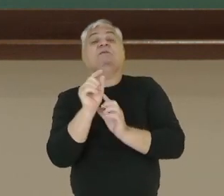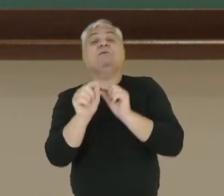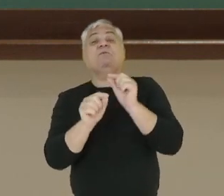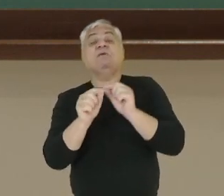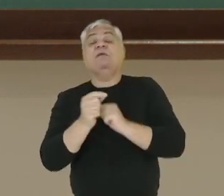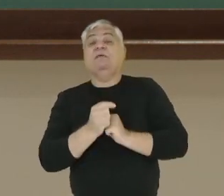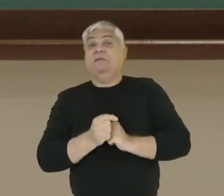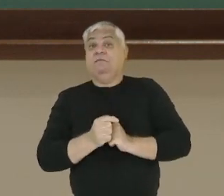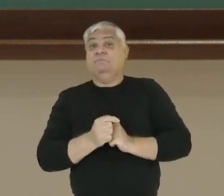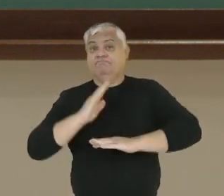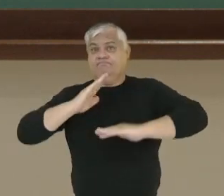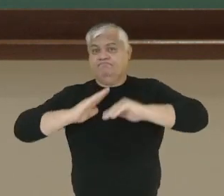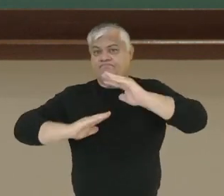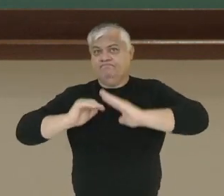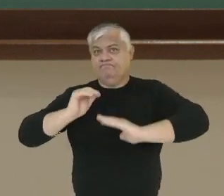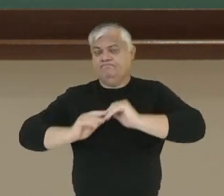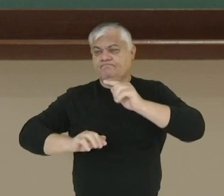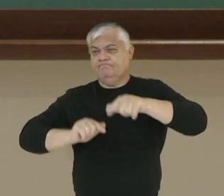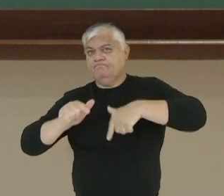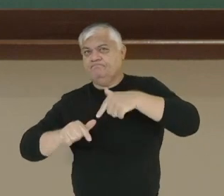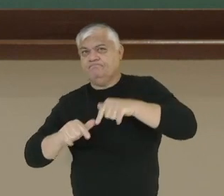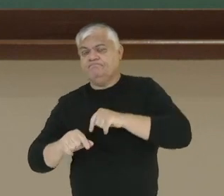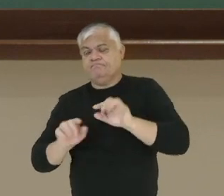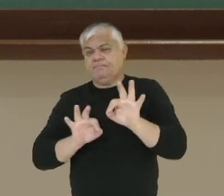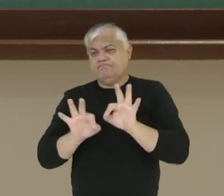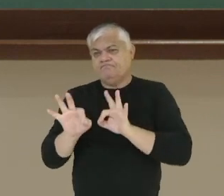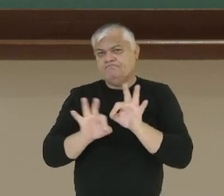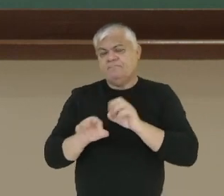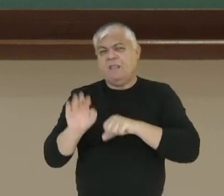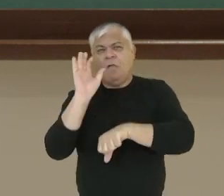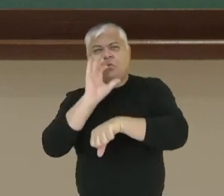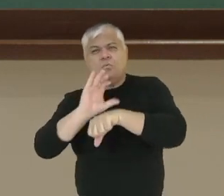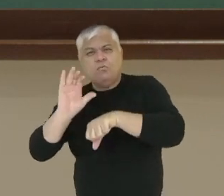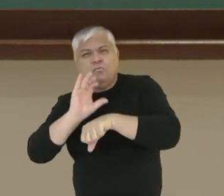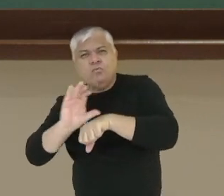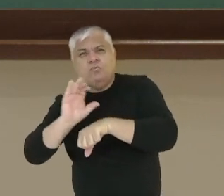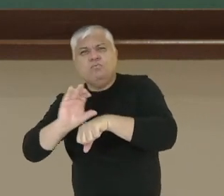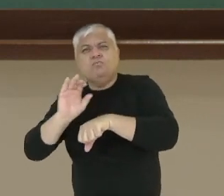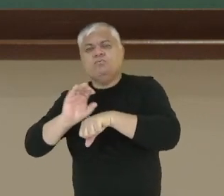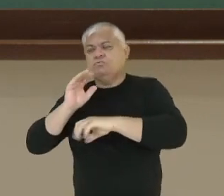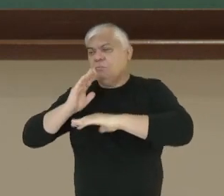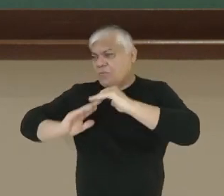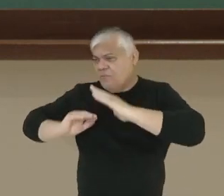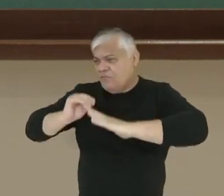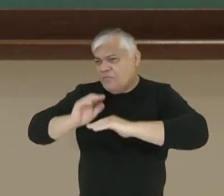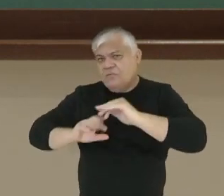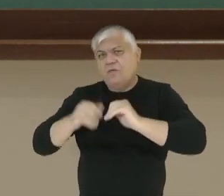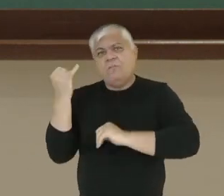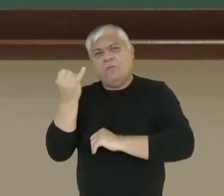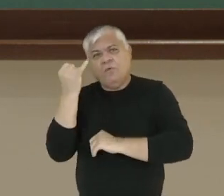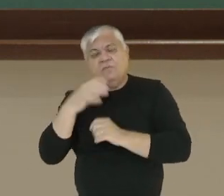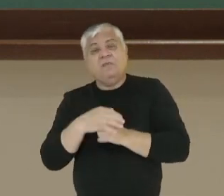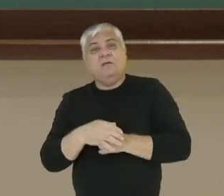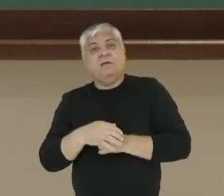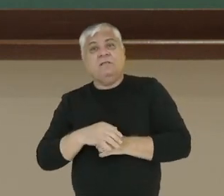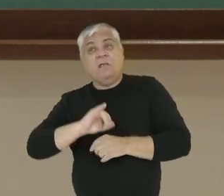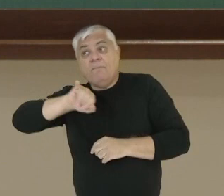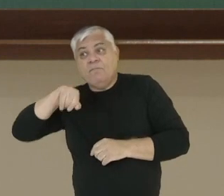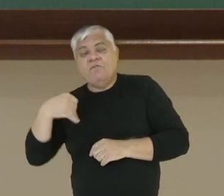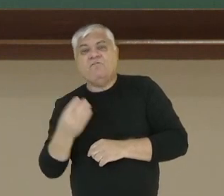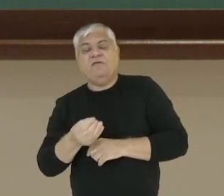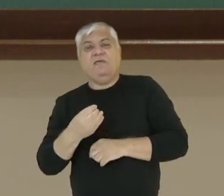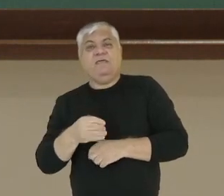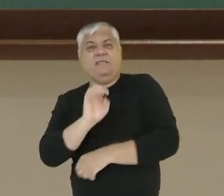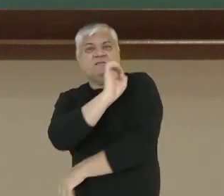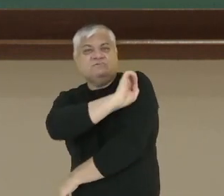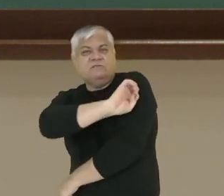vida profissional de vocês, se preparando, fazendo cursos profissionalizantes, de repente conseguindo um estágio para ir adentrando o